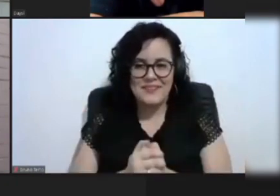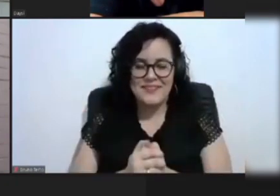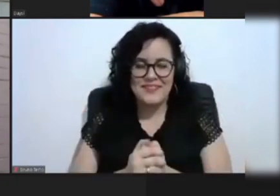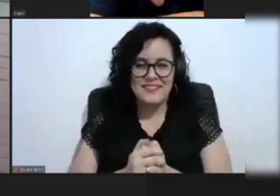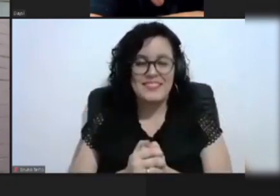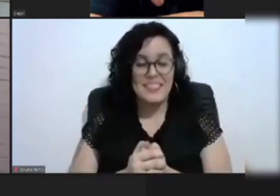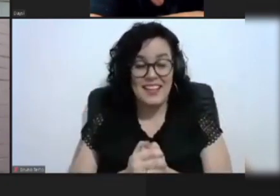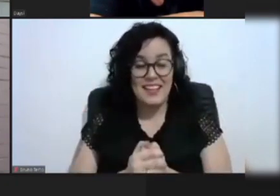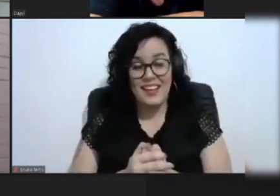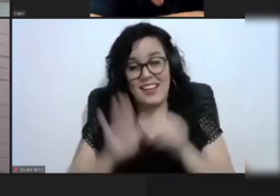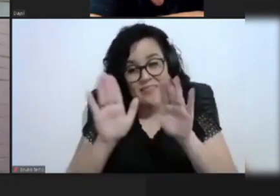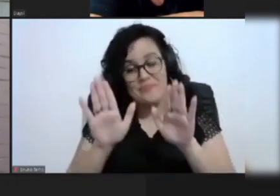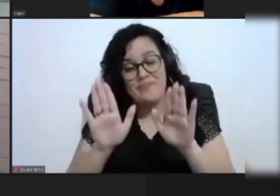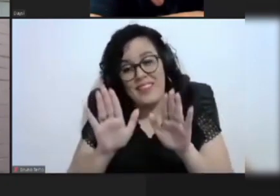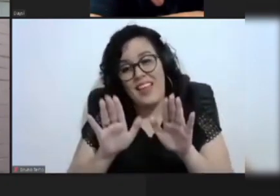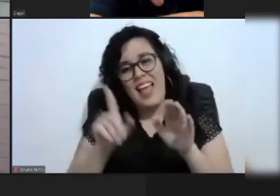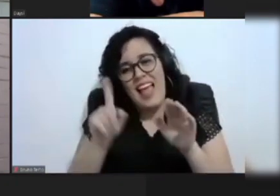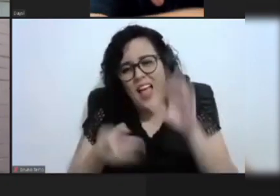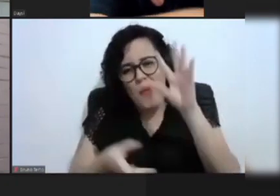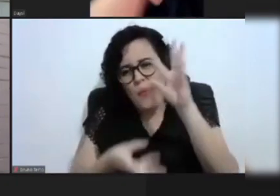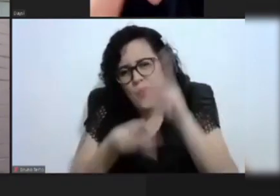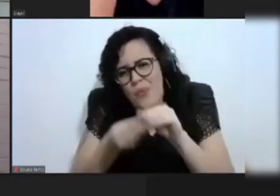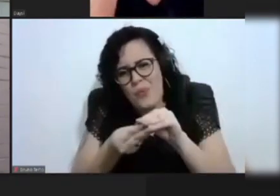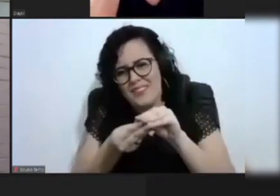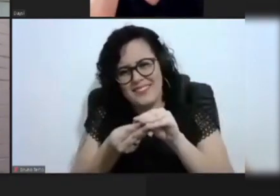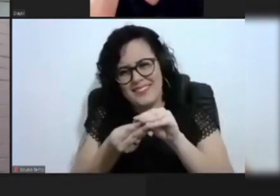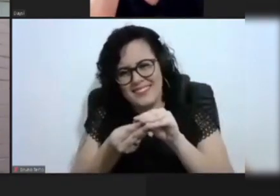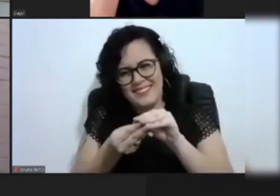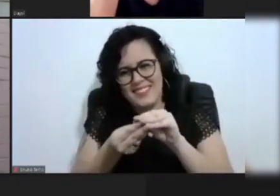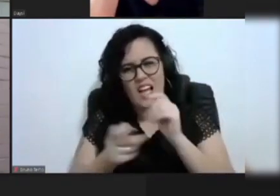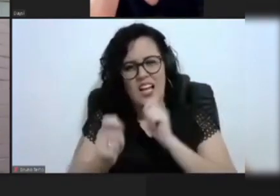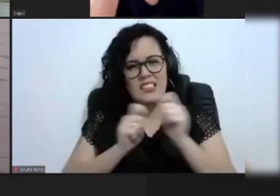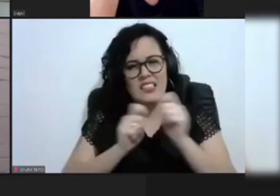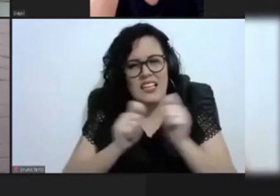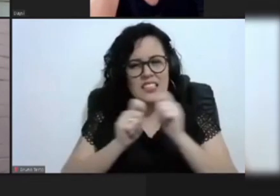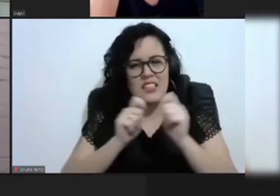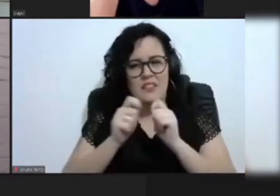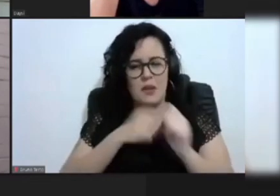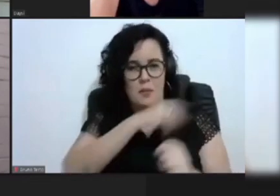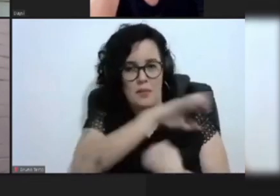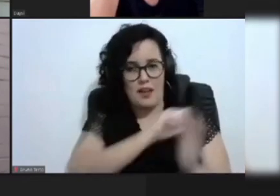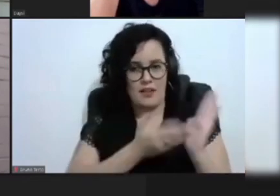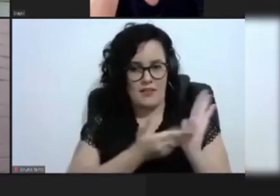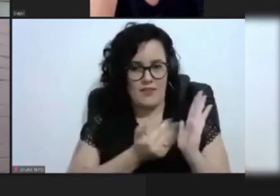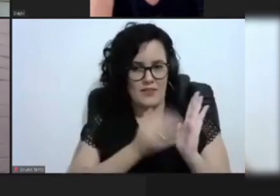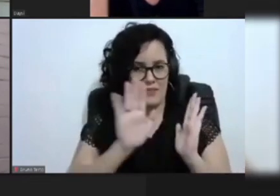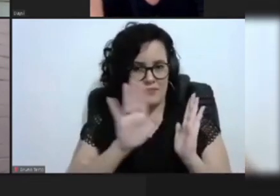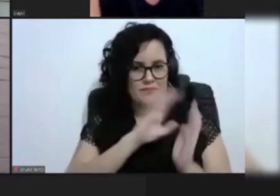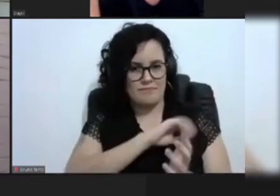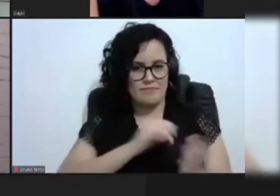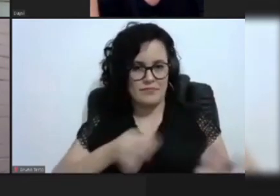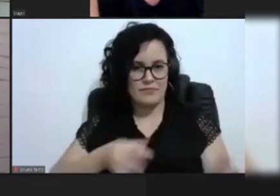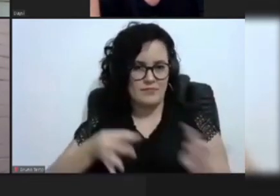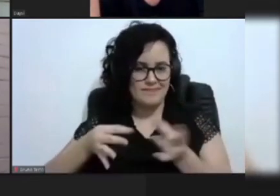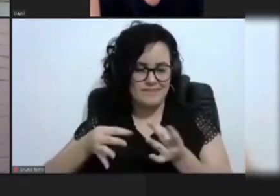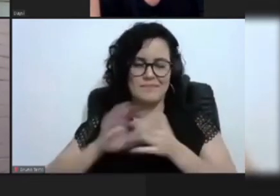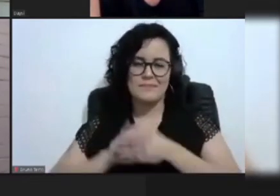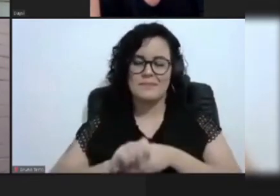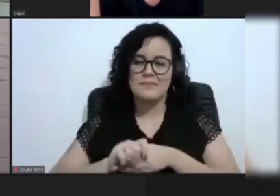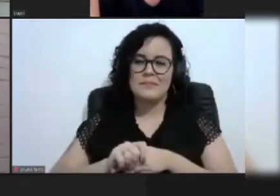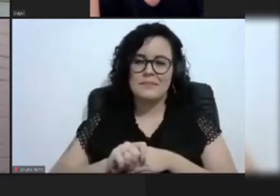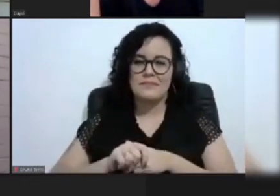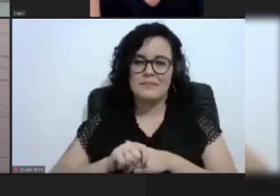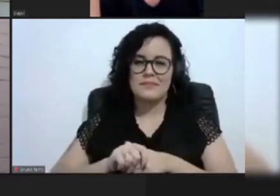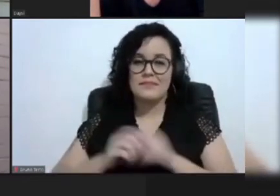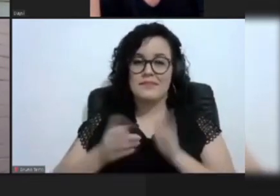verdade, é um trechinho da entrevista, deixa eu pegar aqui, da entrevista que a